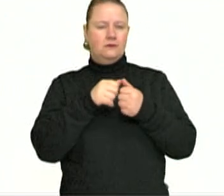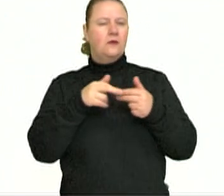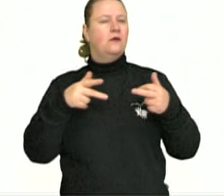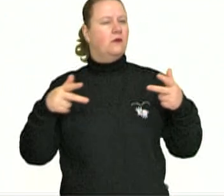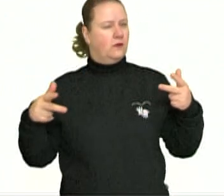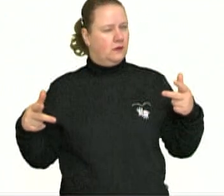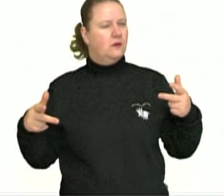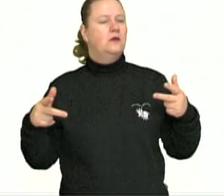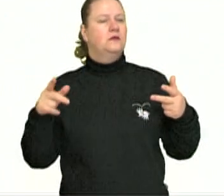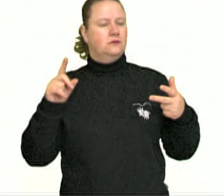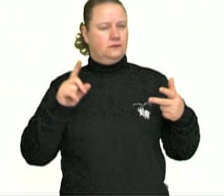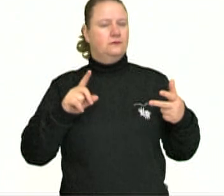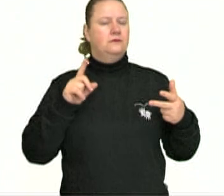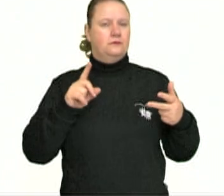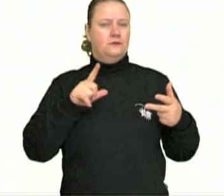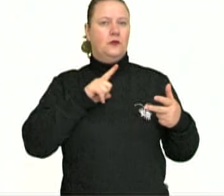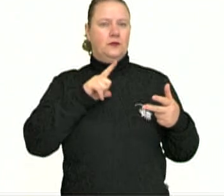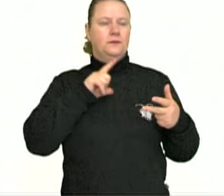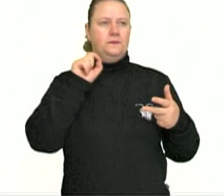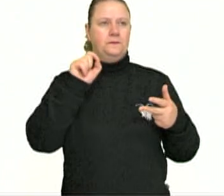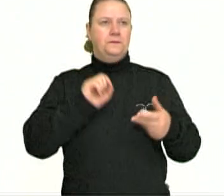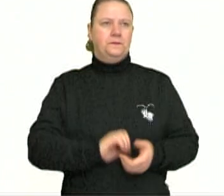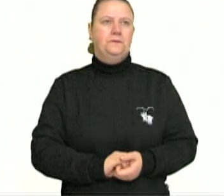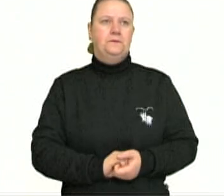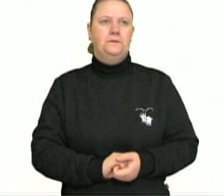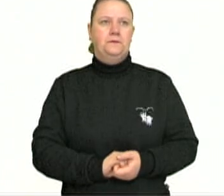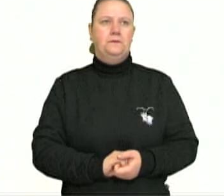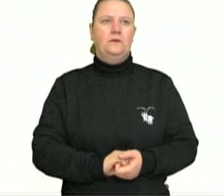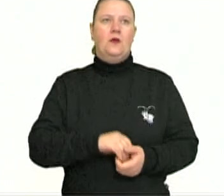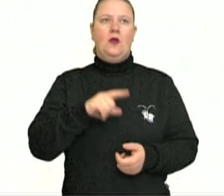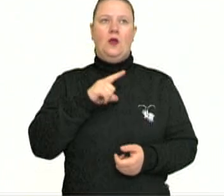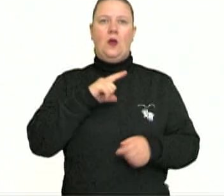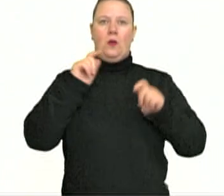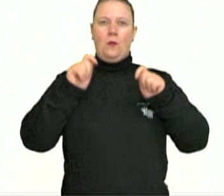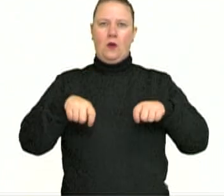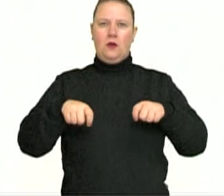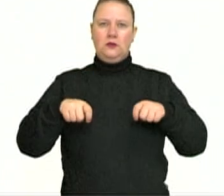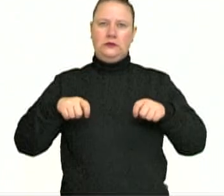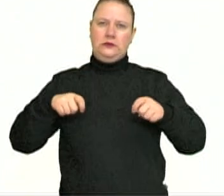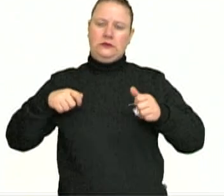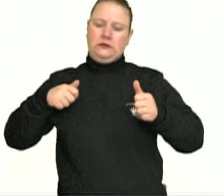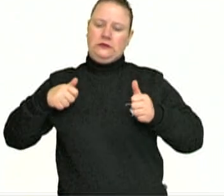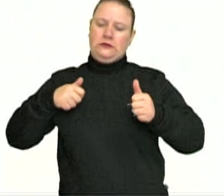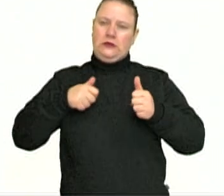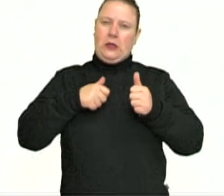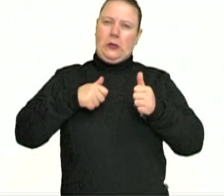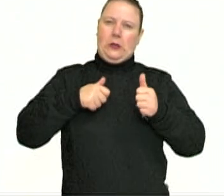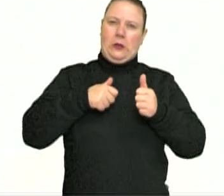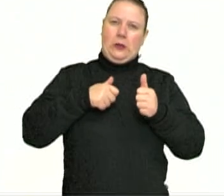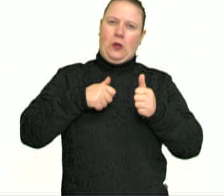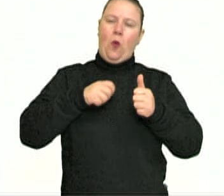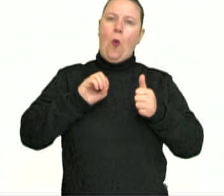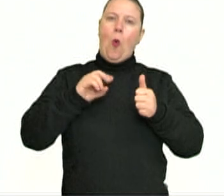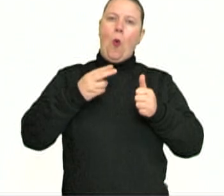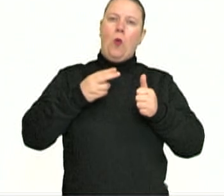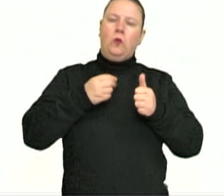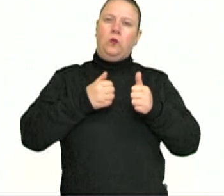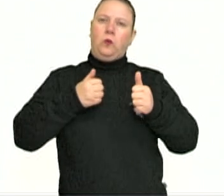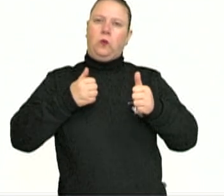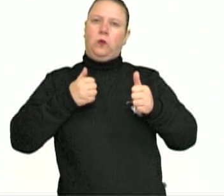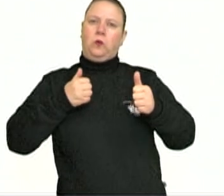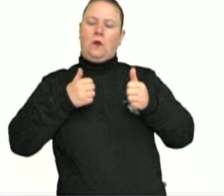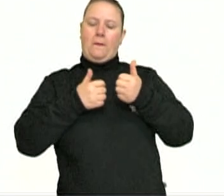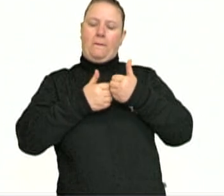por exemplo, a força centrípeta ela pode ser a força de tração, como no caso da corda. E nessa relação que a gente está vendo